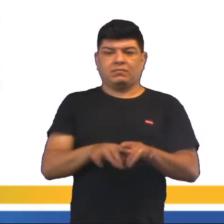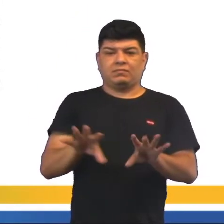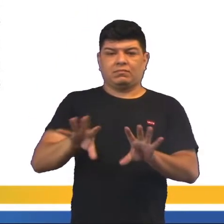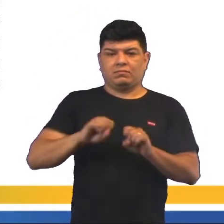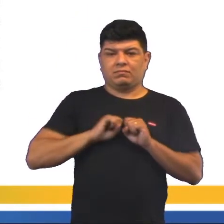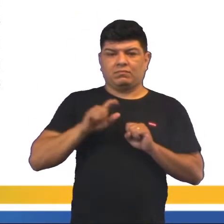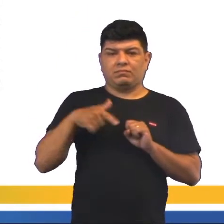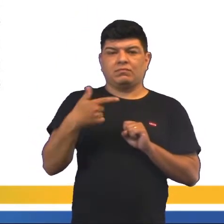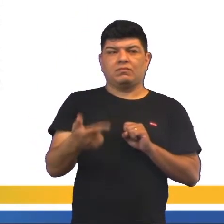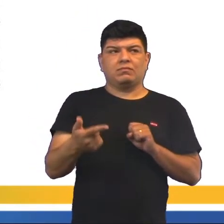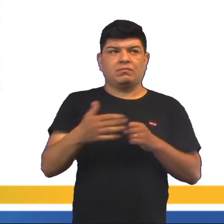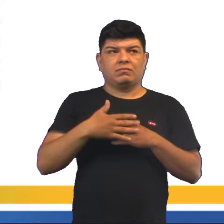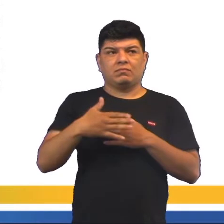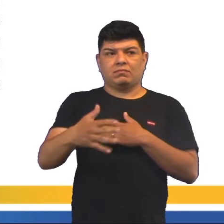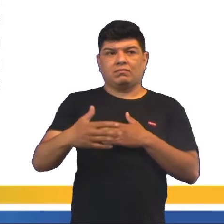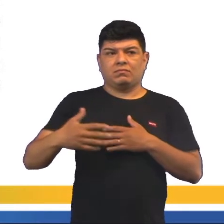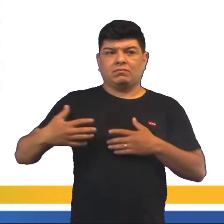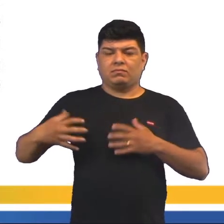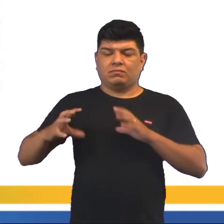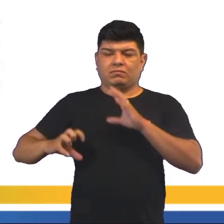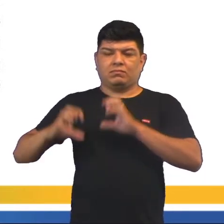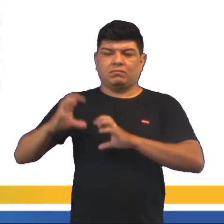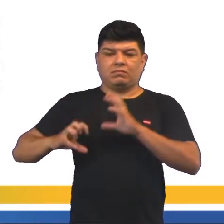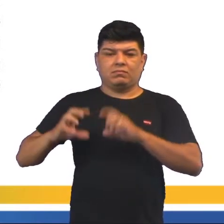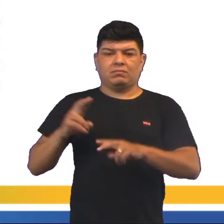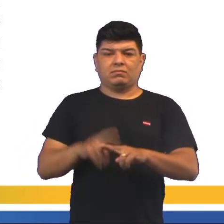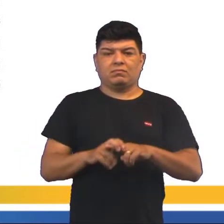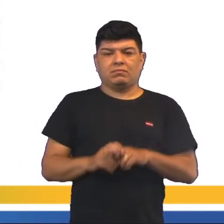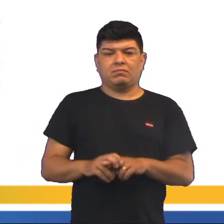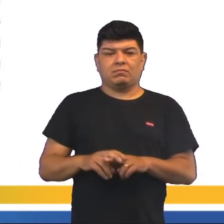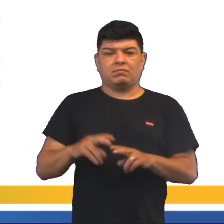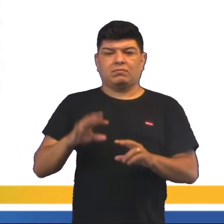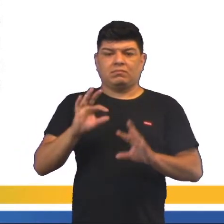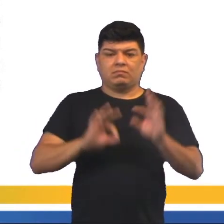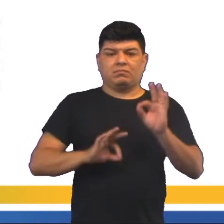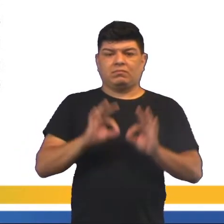absorvidos por outros a partir da guerra, né? O Império Romano do Ocidente